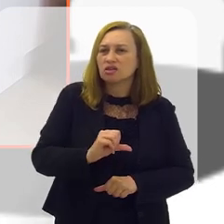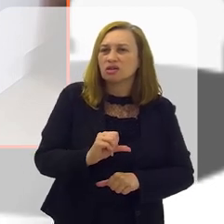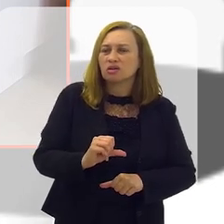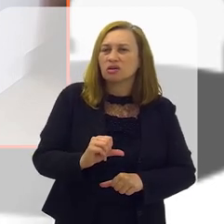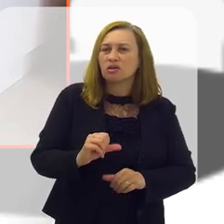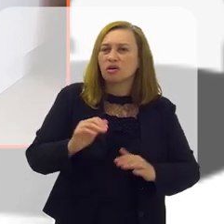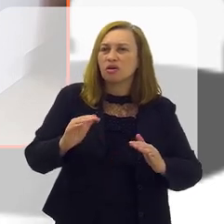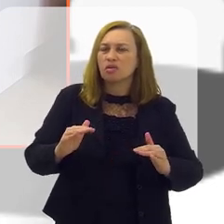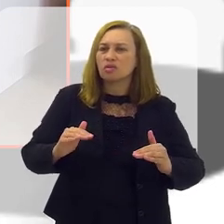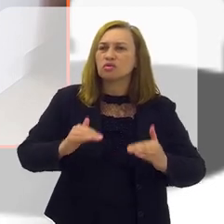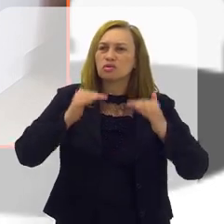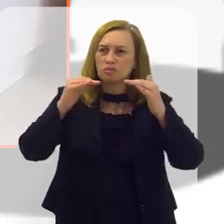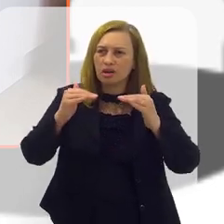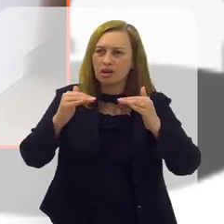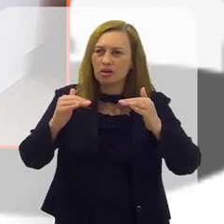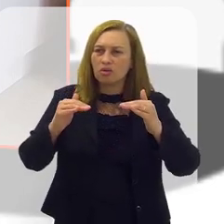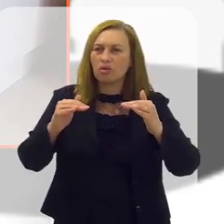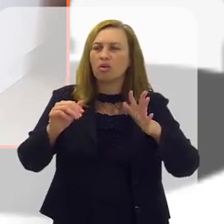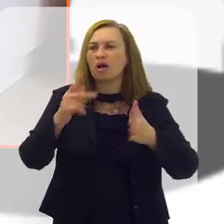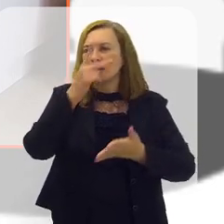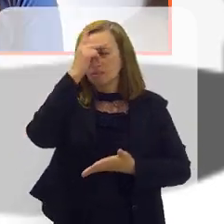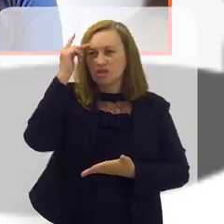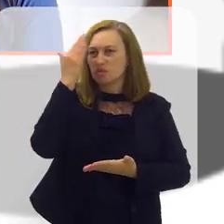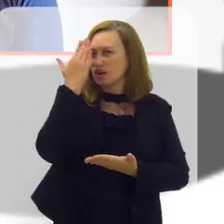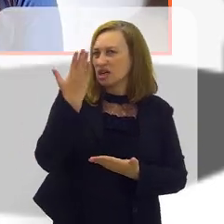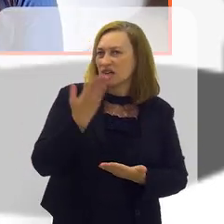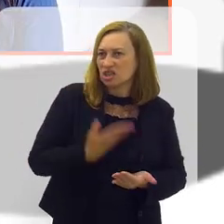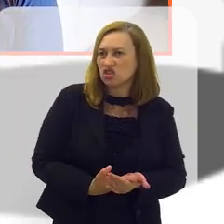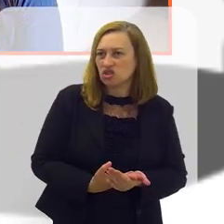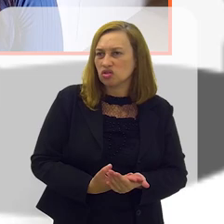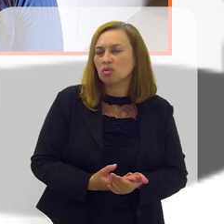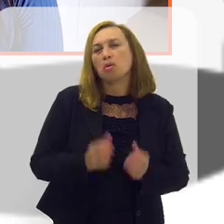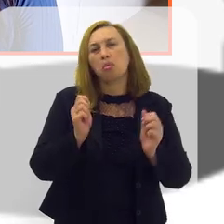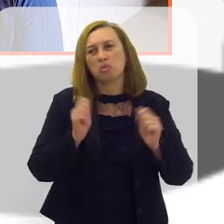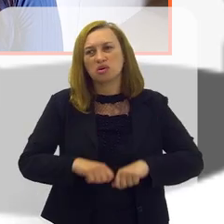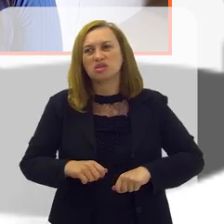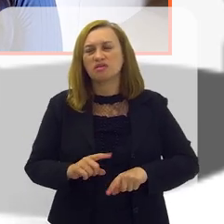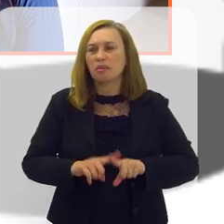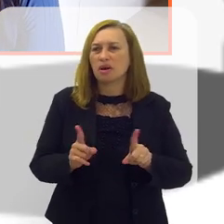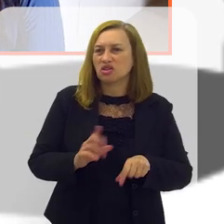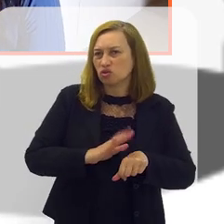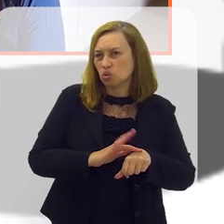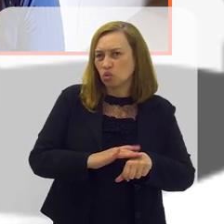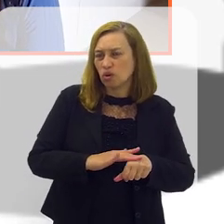transcendência a algo superior àquilo que a pessoa acreditou que seria